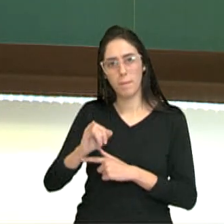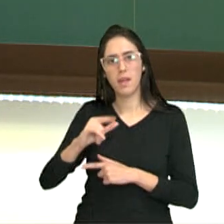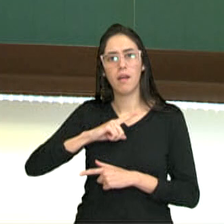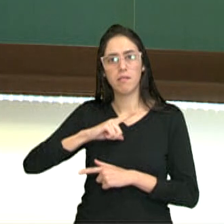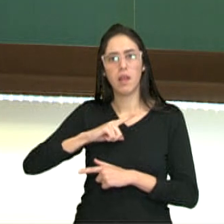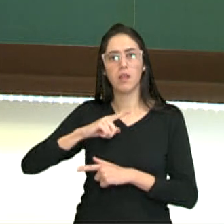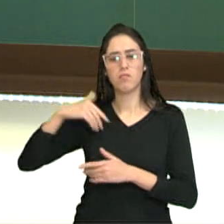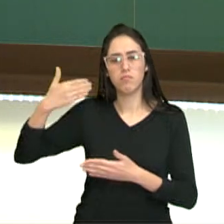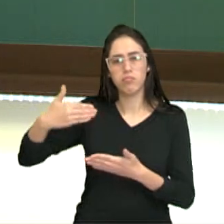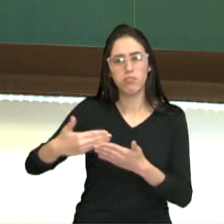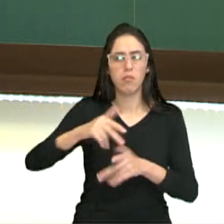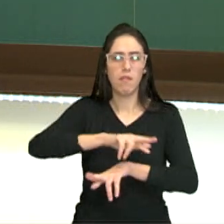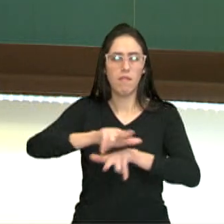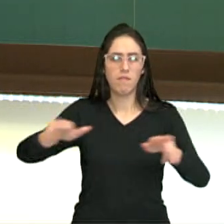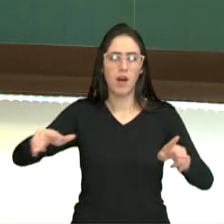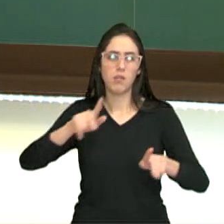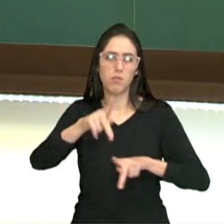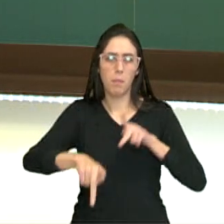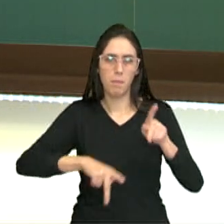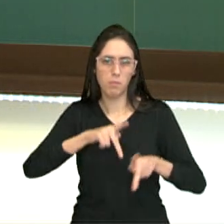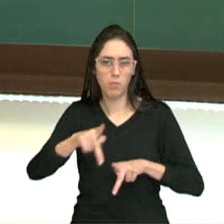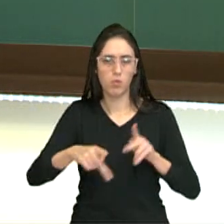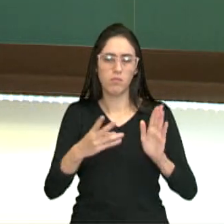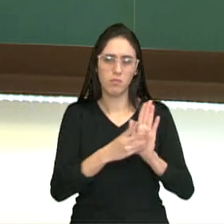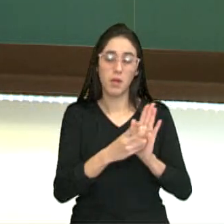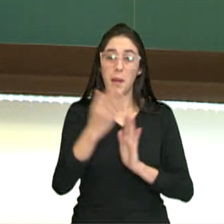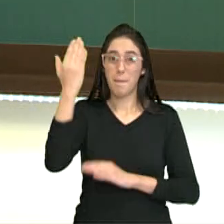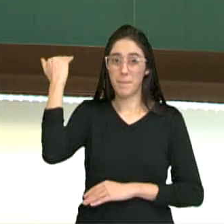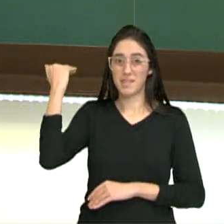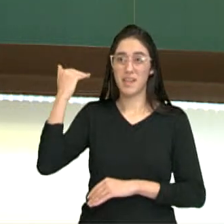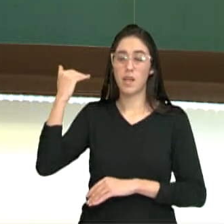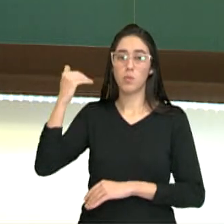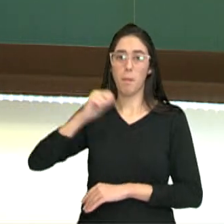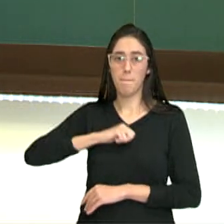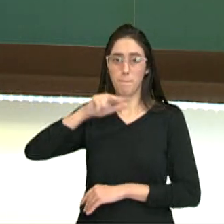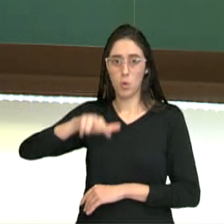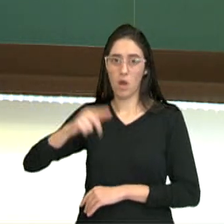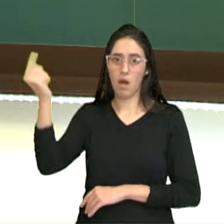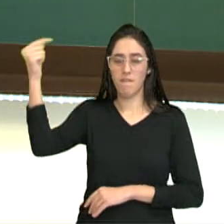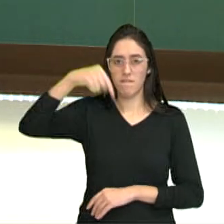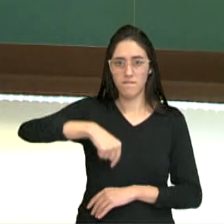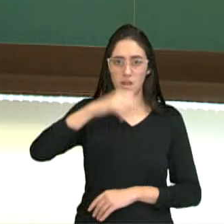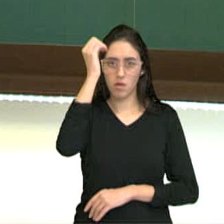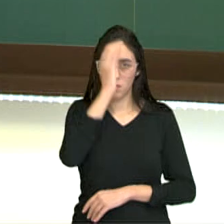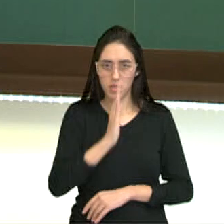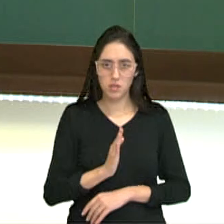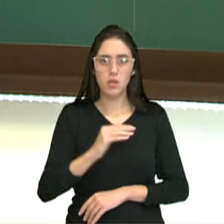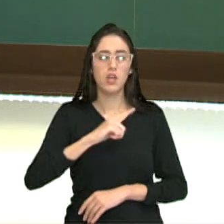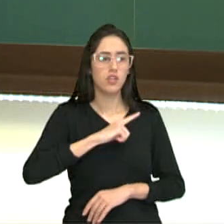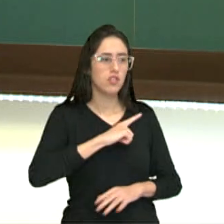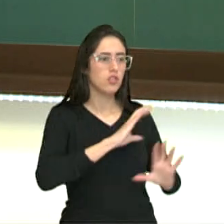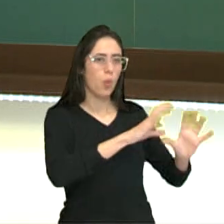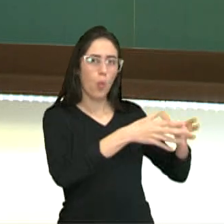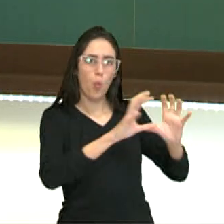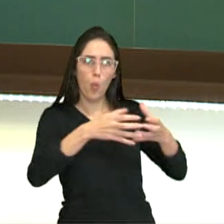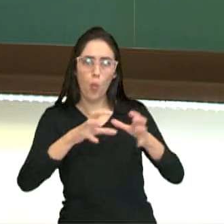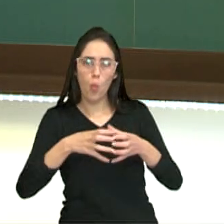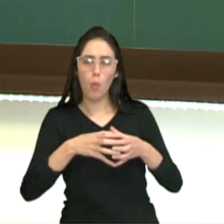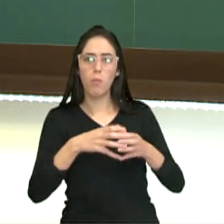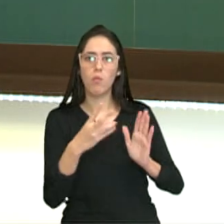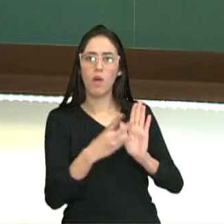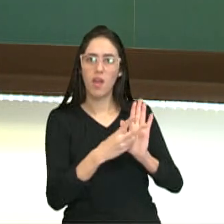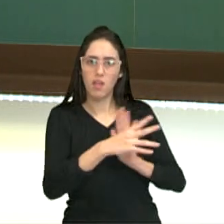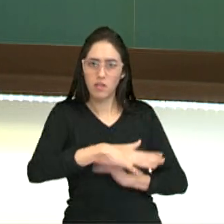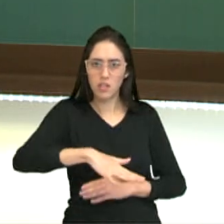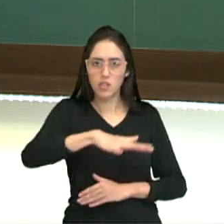No nosso território, quando os portugueses chegaram, não havia apenas grupos, etnias indígenas